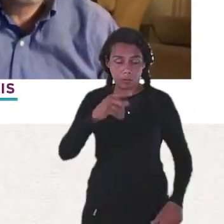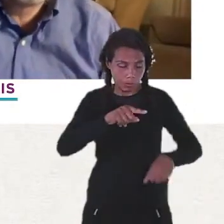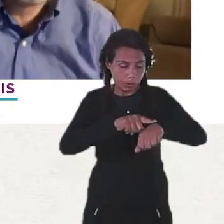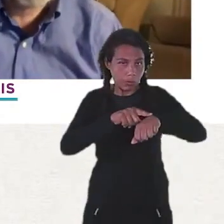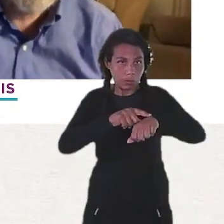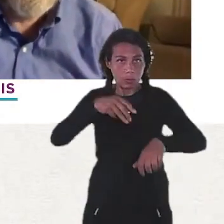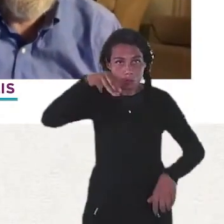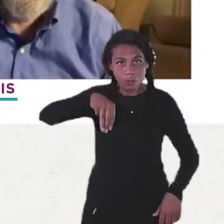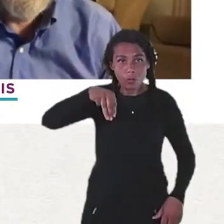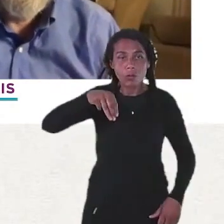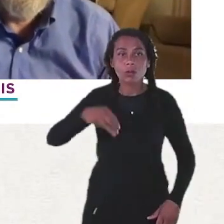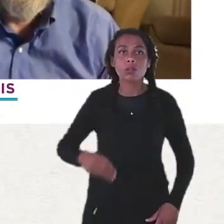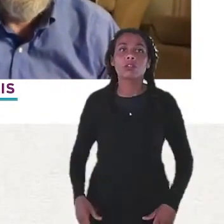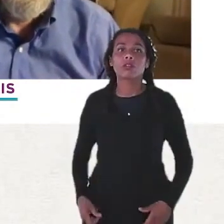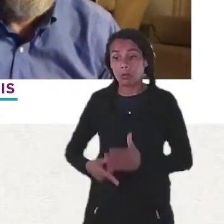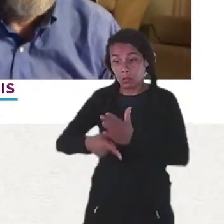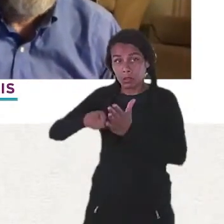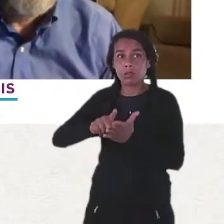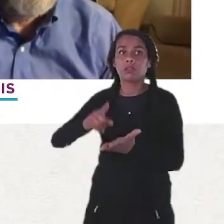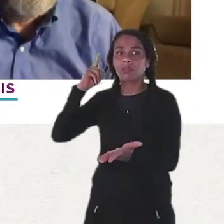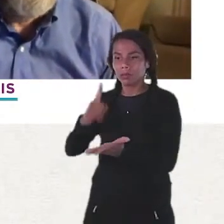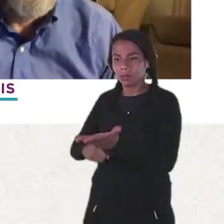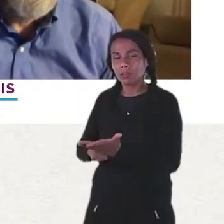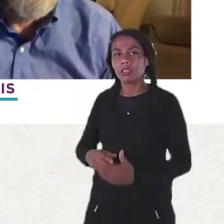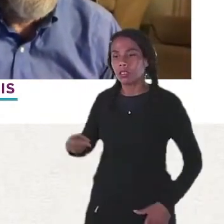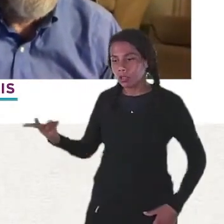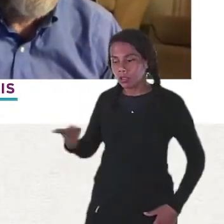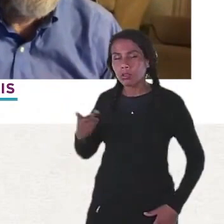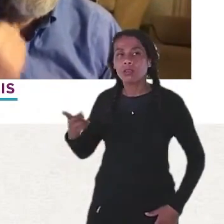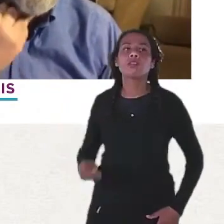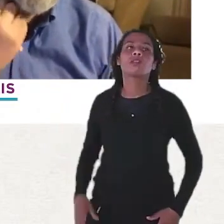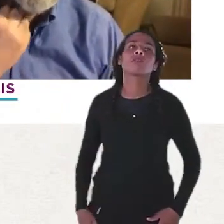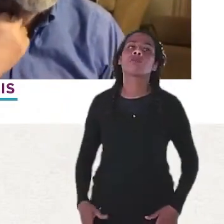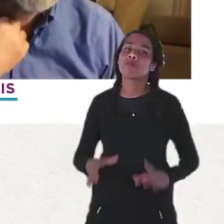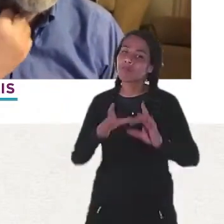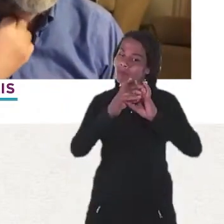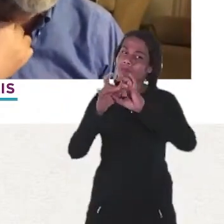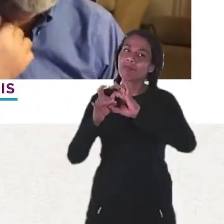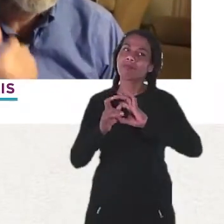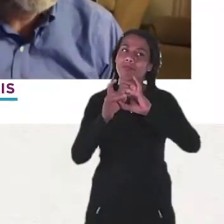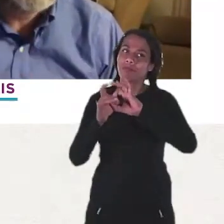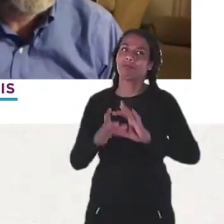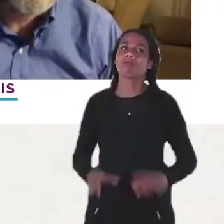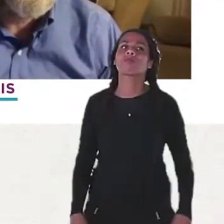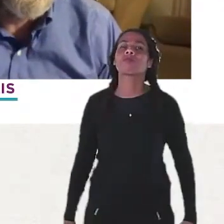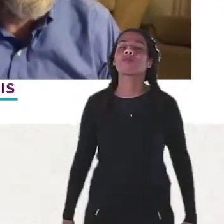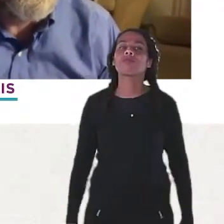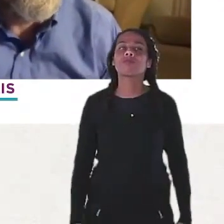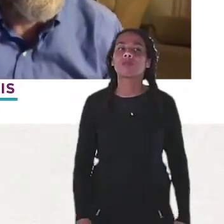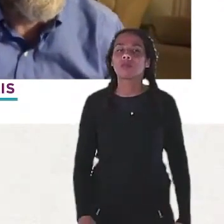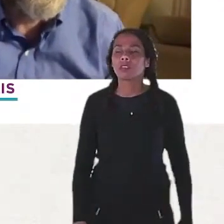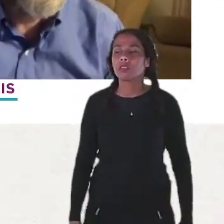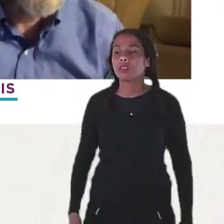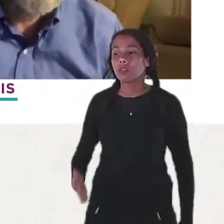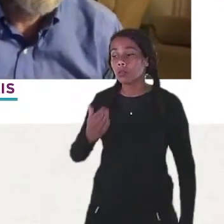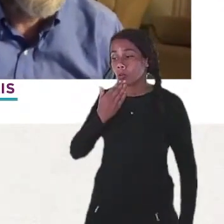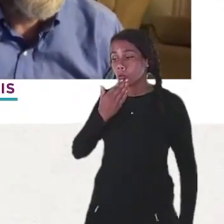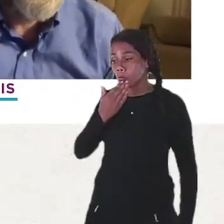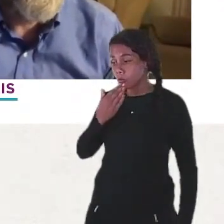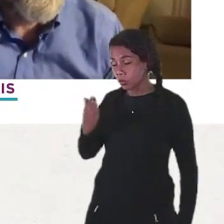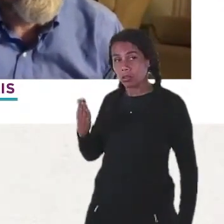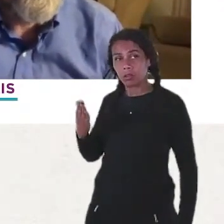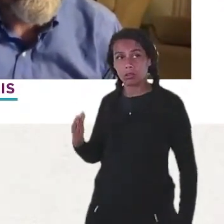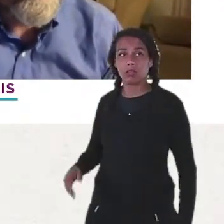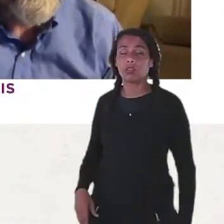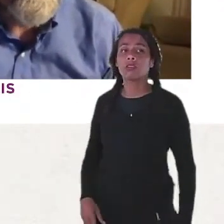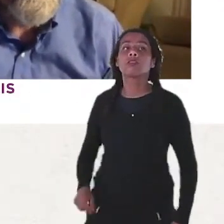muito bem acertado. Eu pedi ao Miguel para fazer assim, uma coisa exclusiva para nós, uma